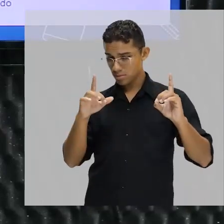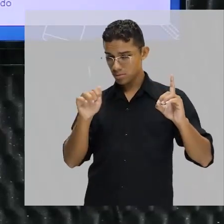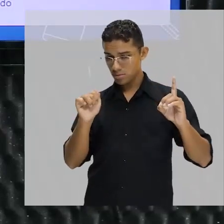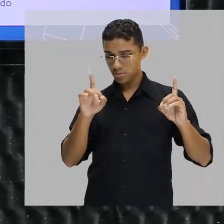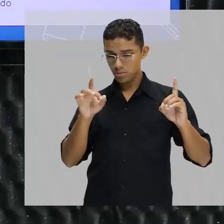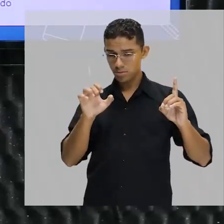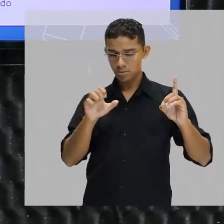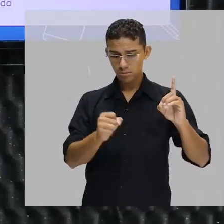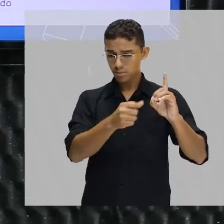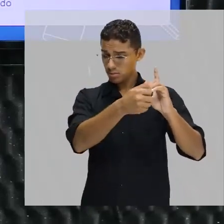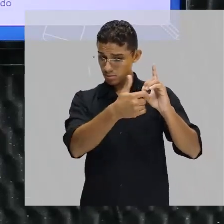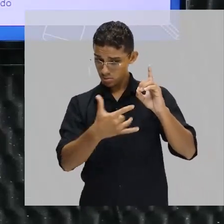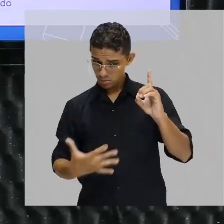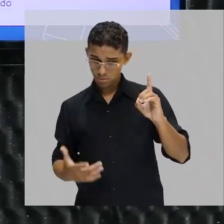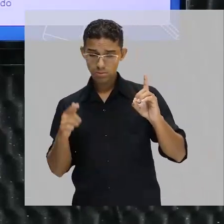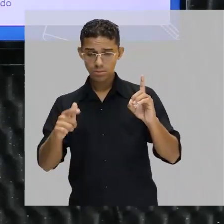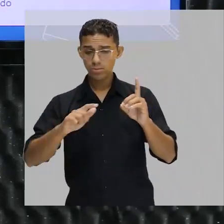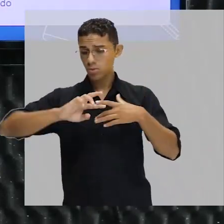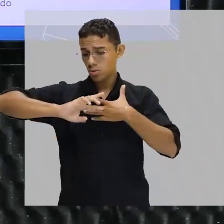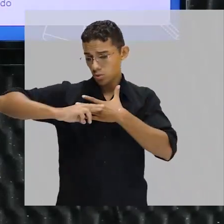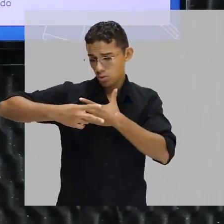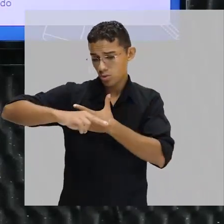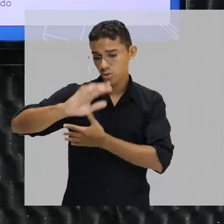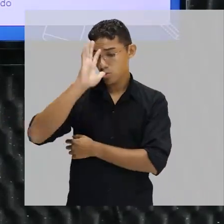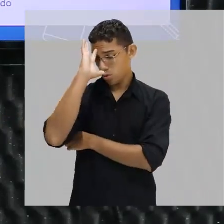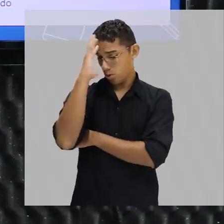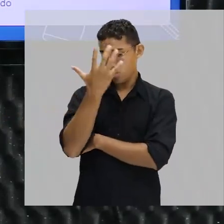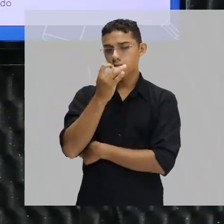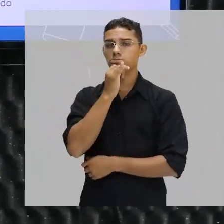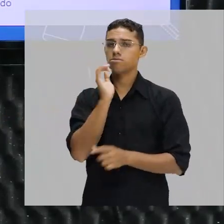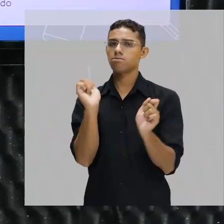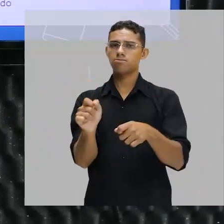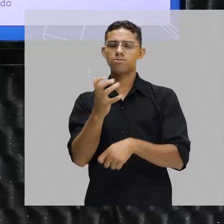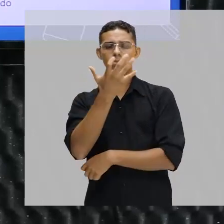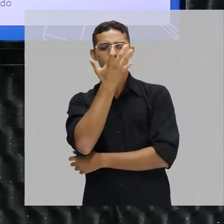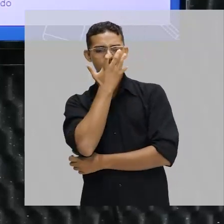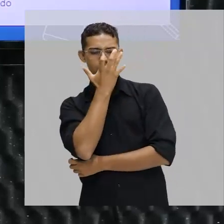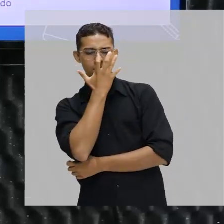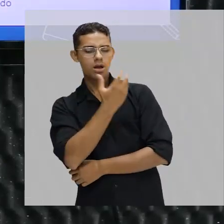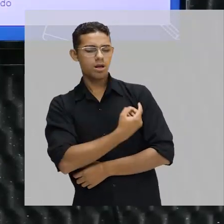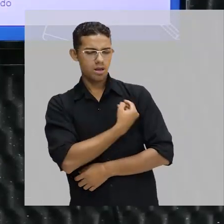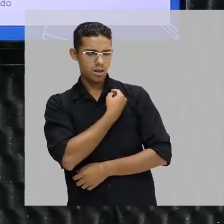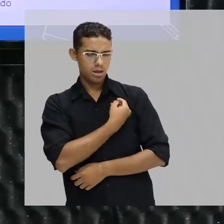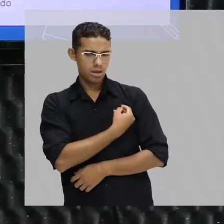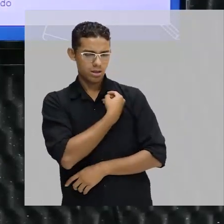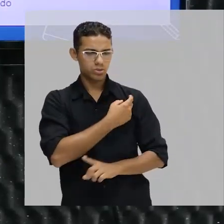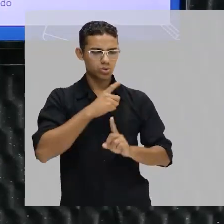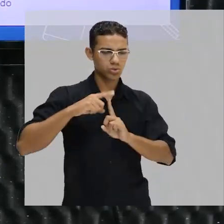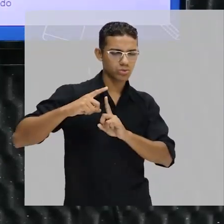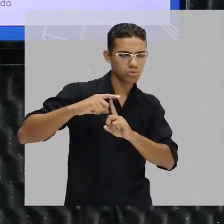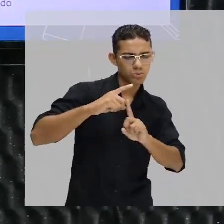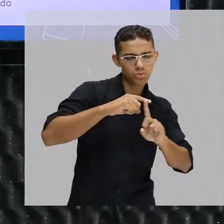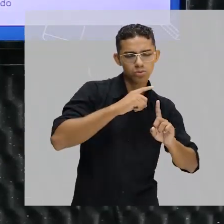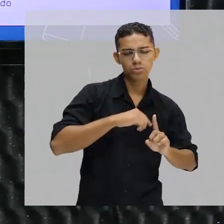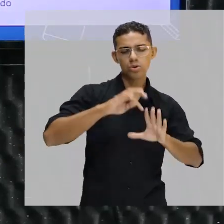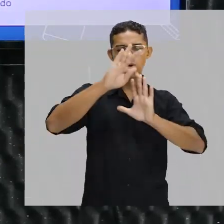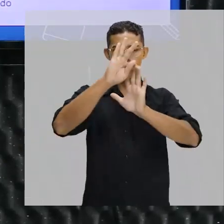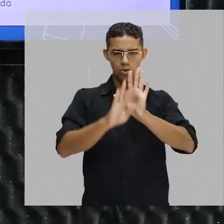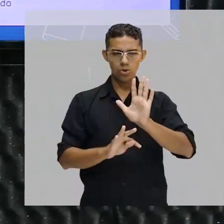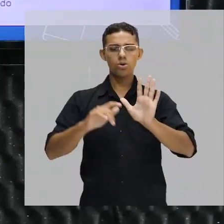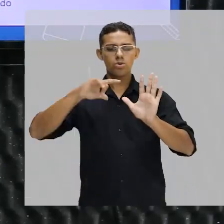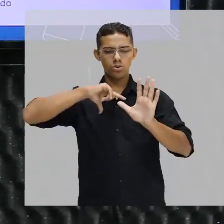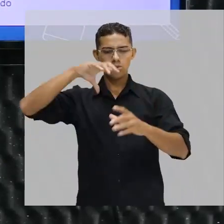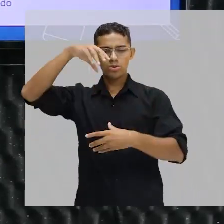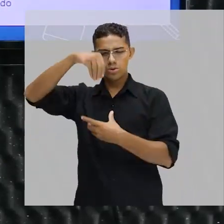mostram causa, mostram consequência. E aí sim, vocês podem perceber a presença dessas tipologias dentro desses